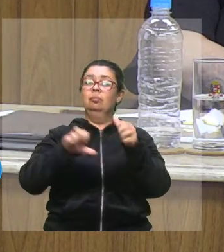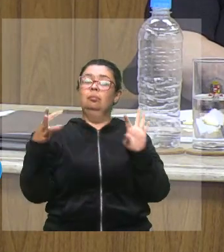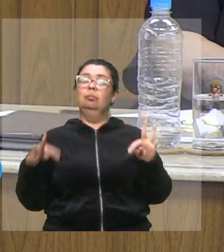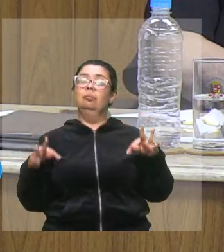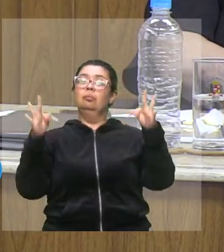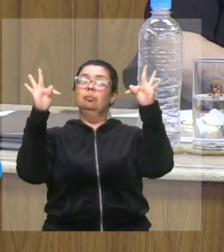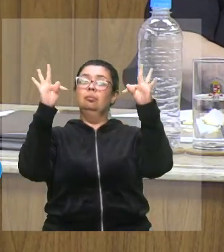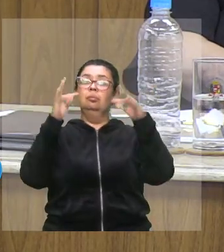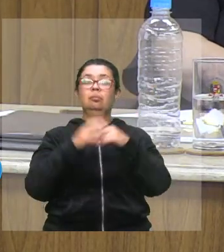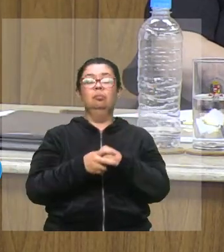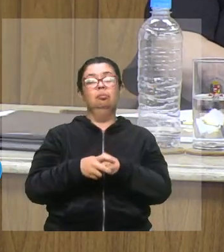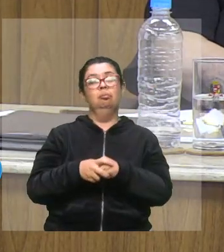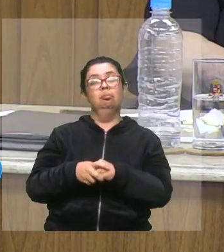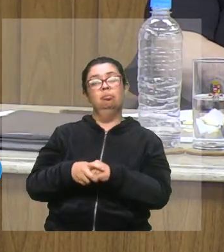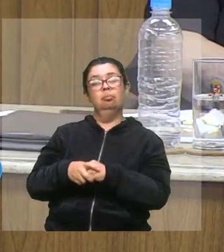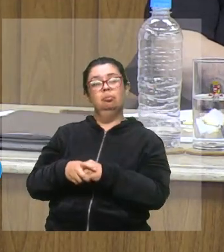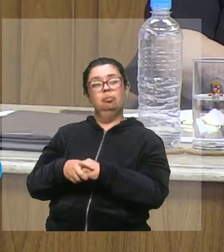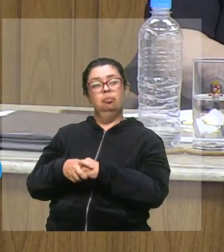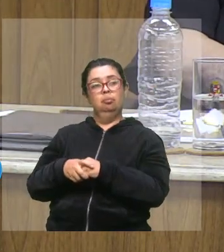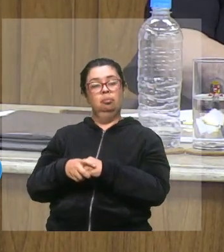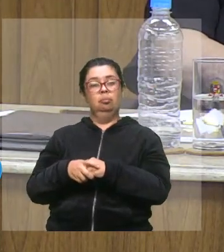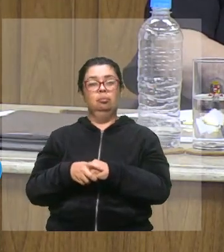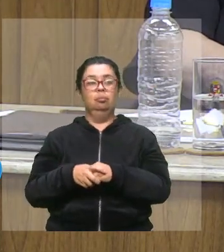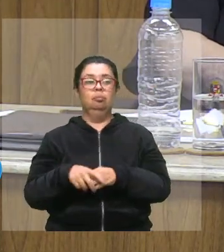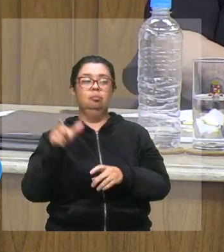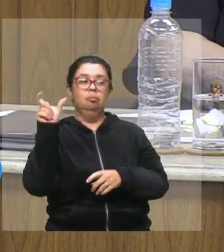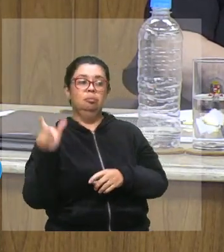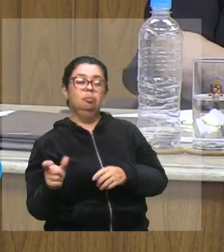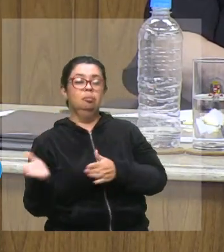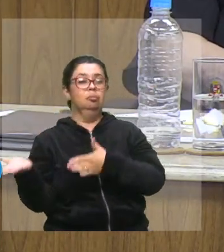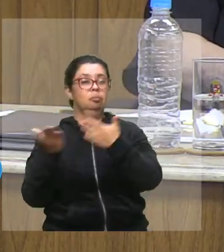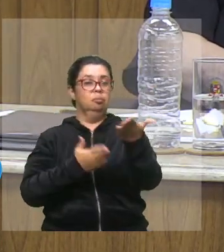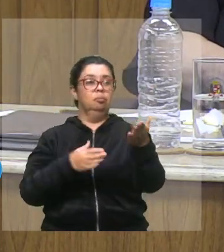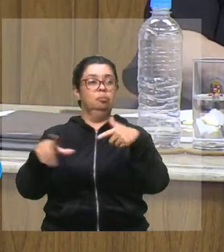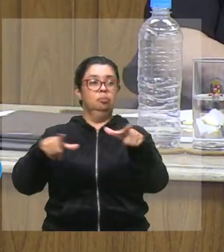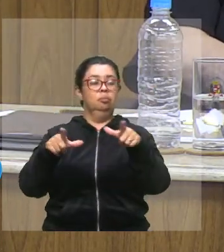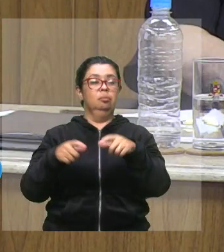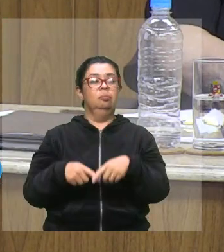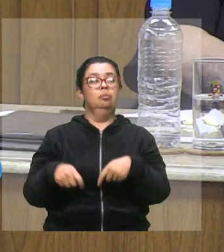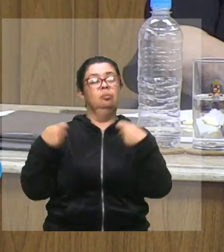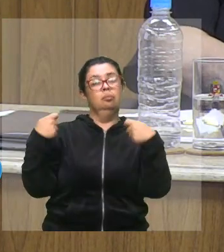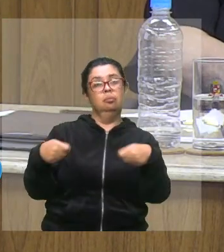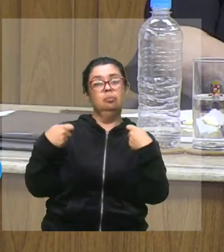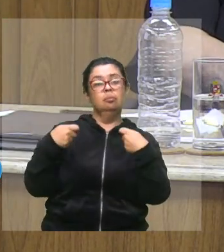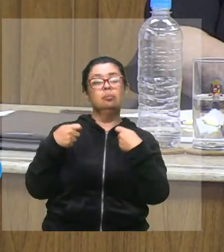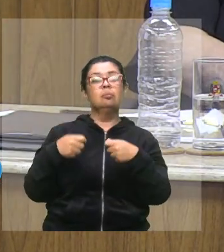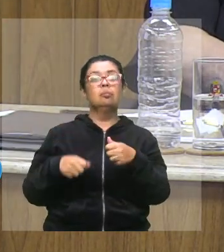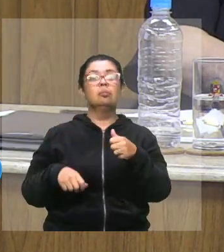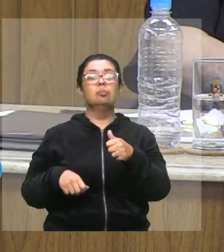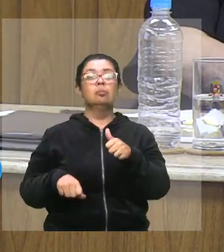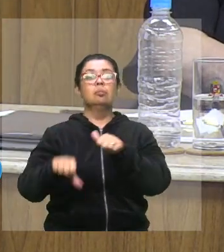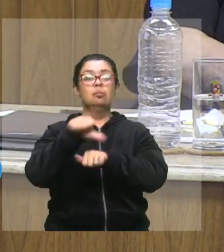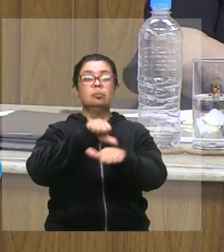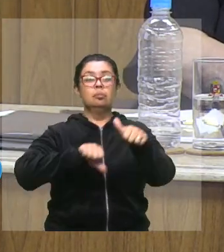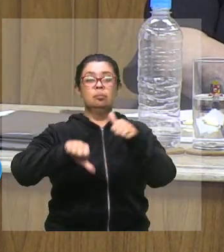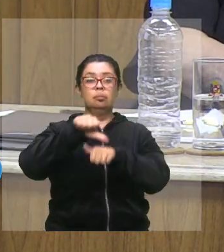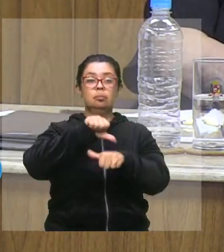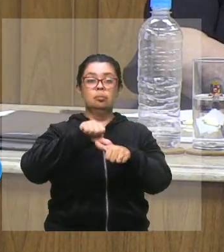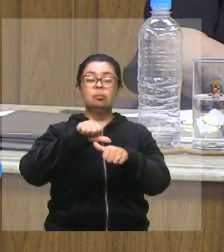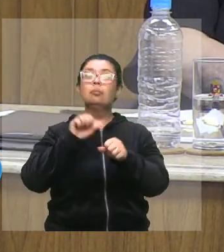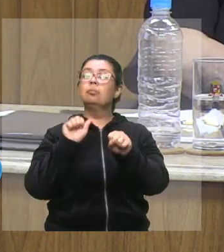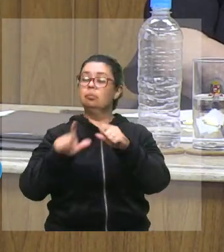O prestador de serviço, durante a pandemia, foi obrigado a se reinventar de uma maneira muito